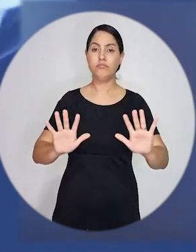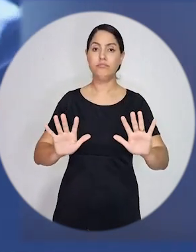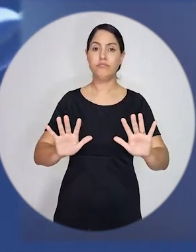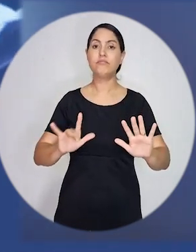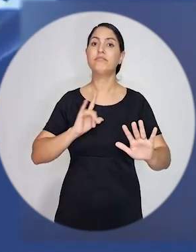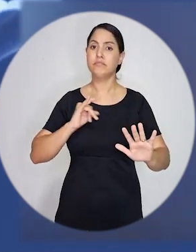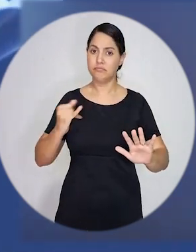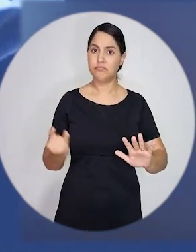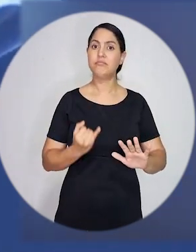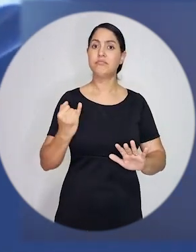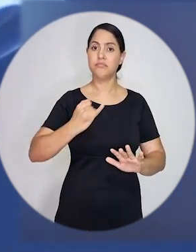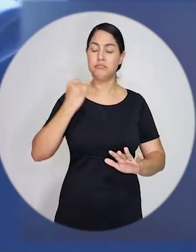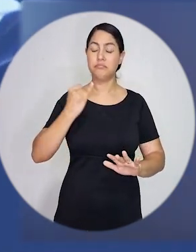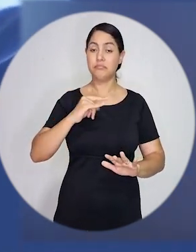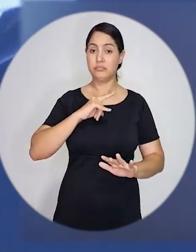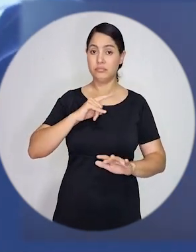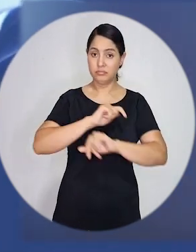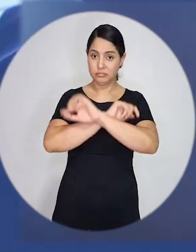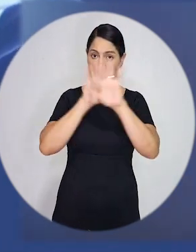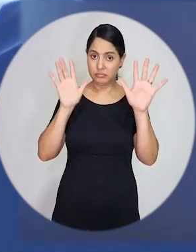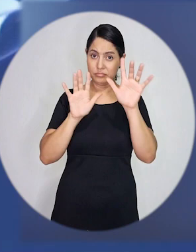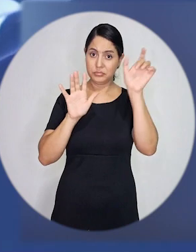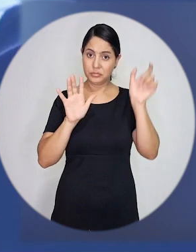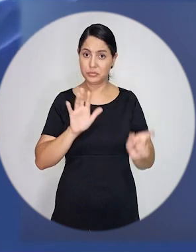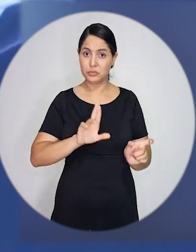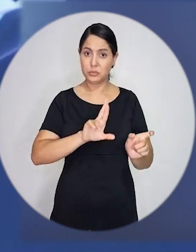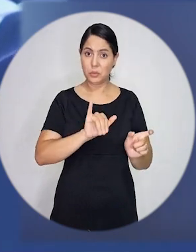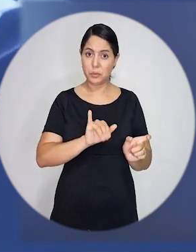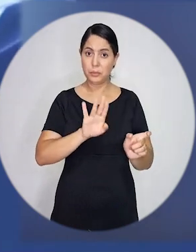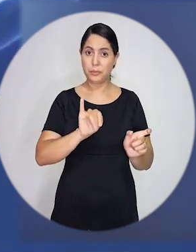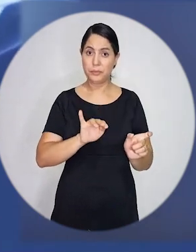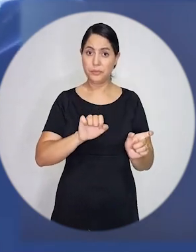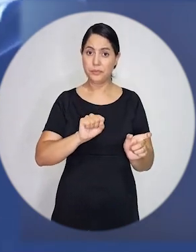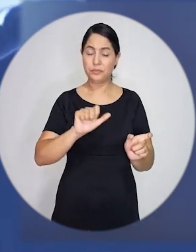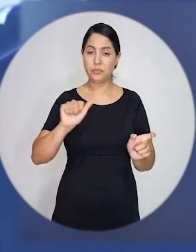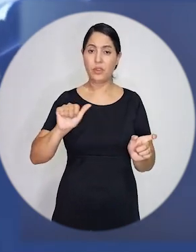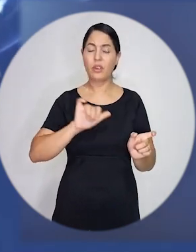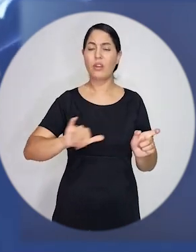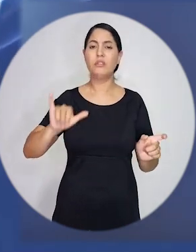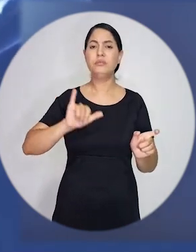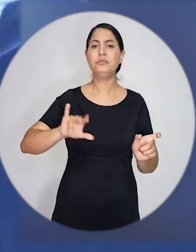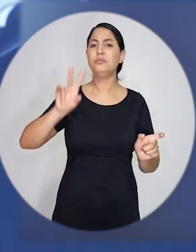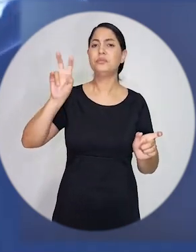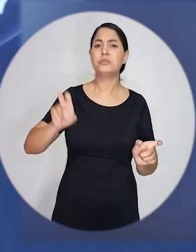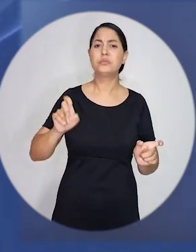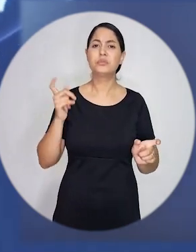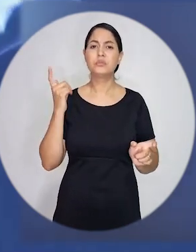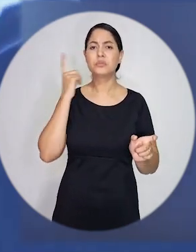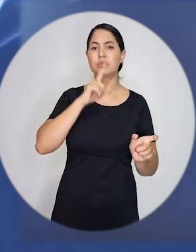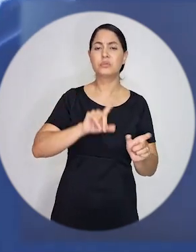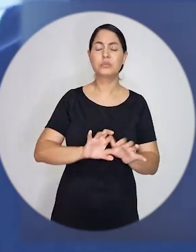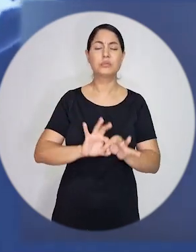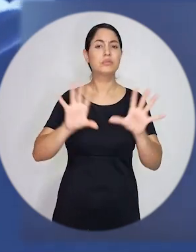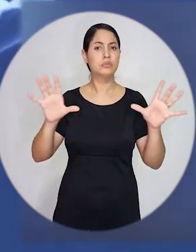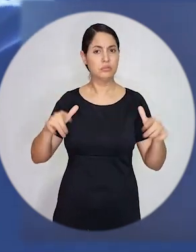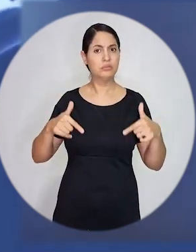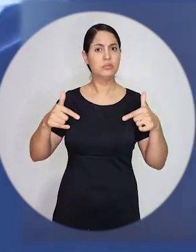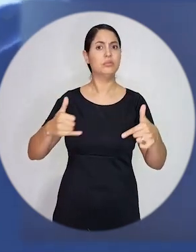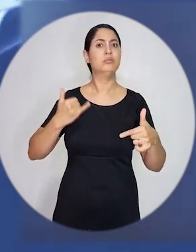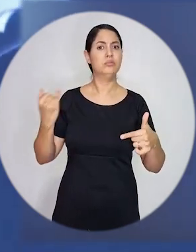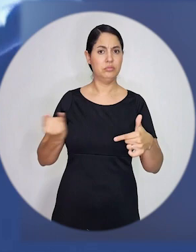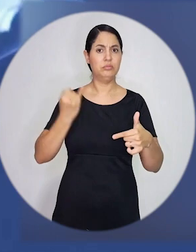meramente populistas. Como diz o patrono da advocacia, Rui Barbosa, a palavra é um instrumento irresistível da conquista da